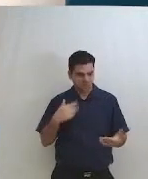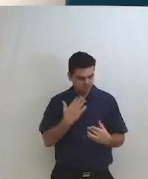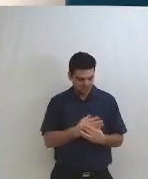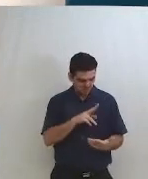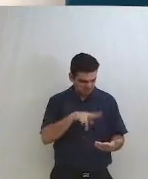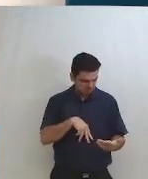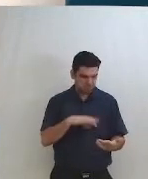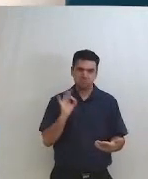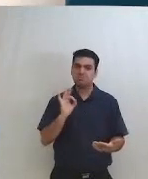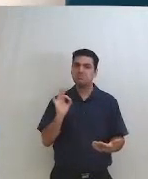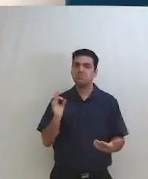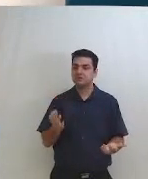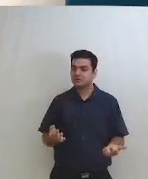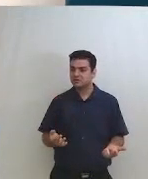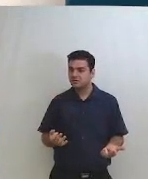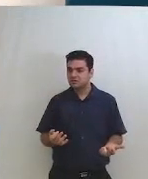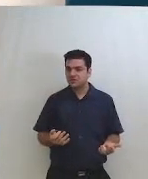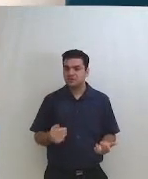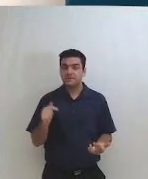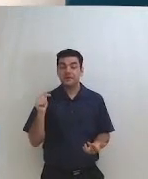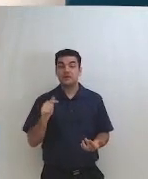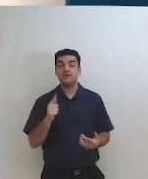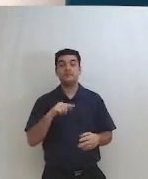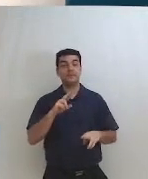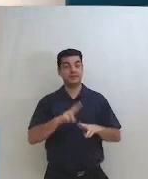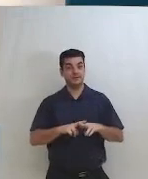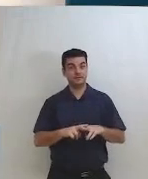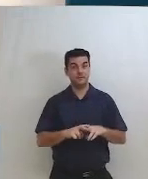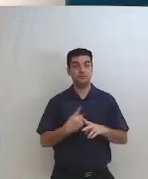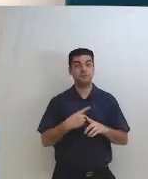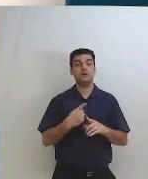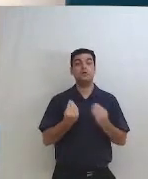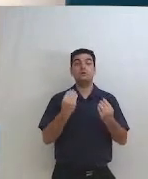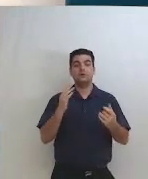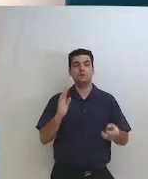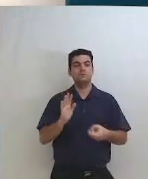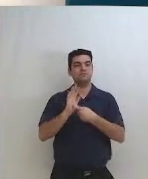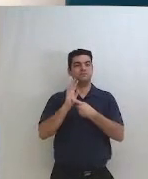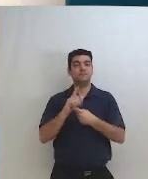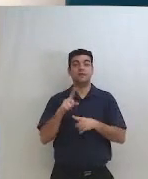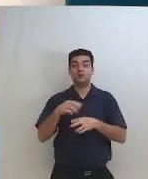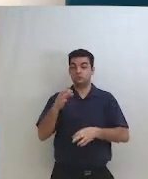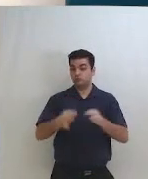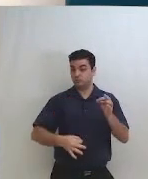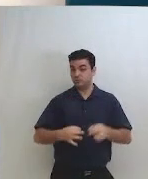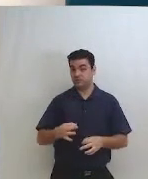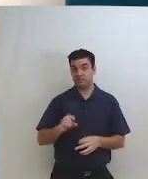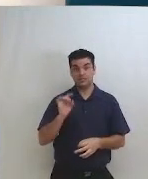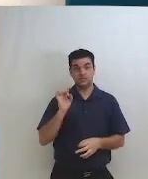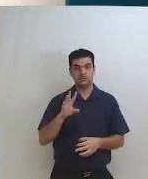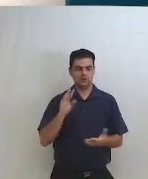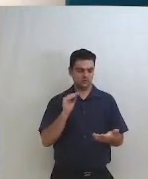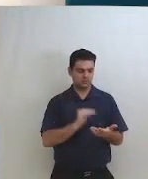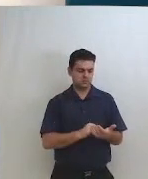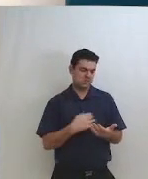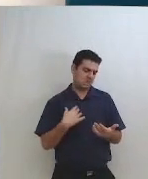foi mantida em sede de decisão de pronúncia. O juiz apenas discorreu que, considerando que os